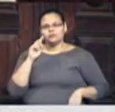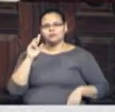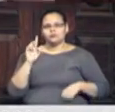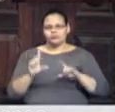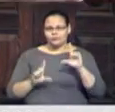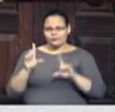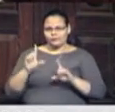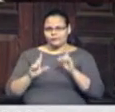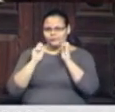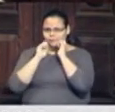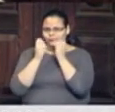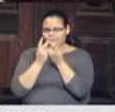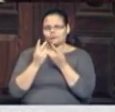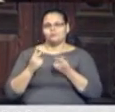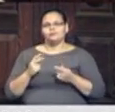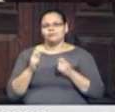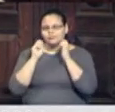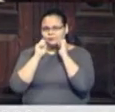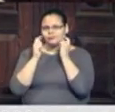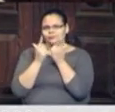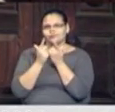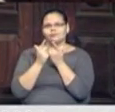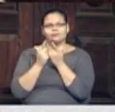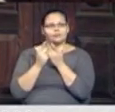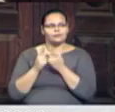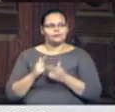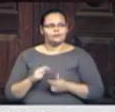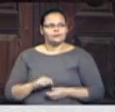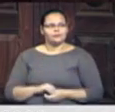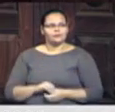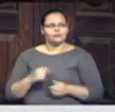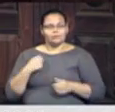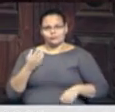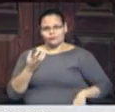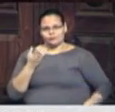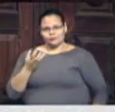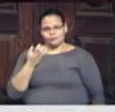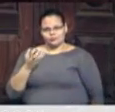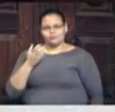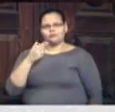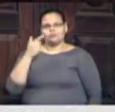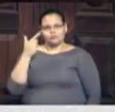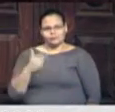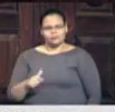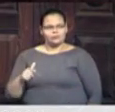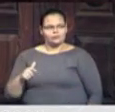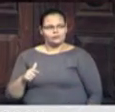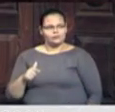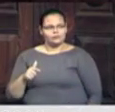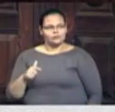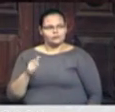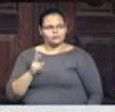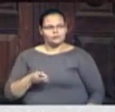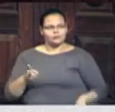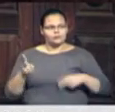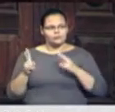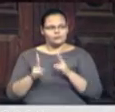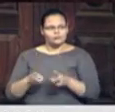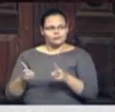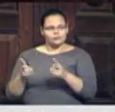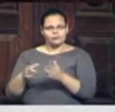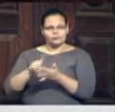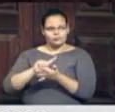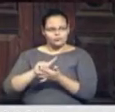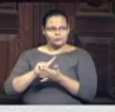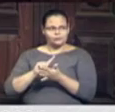TV Relege e aqueles que nos acompanham pelas redes sociais. Eu quero retomar o tema abordado aqui